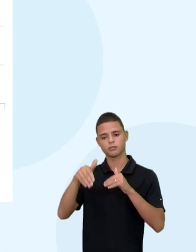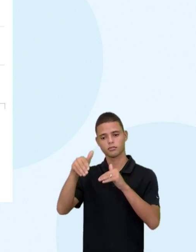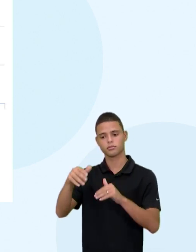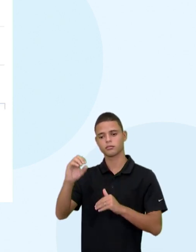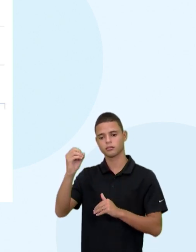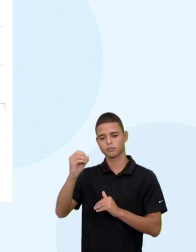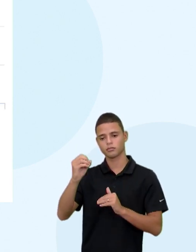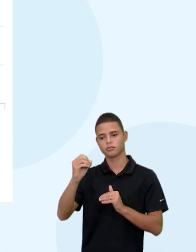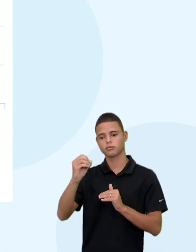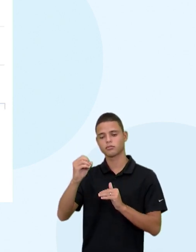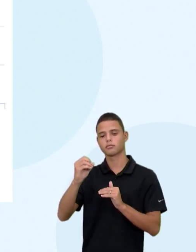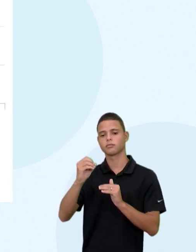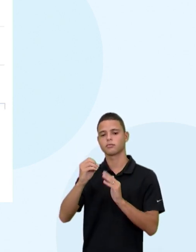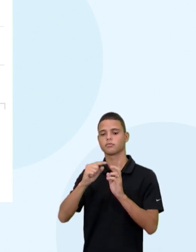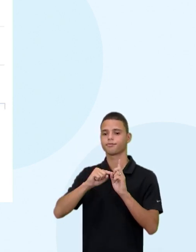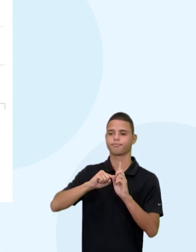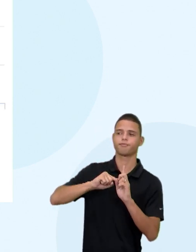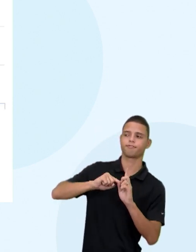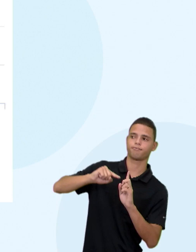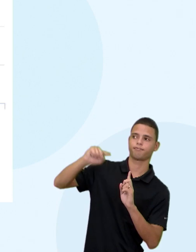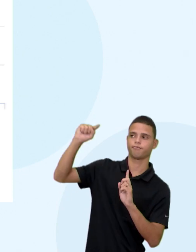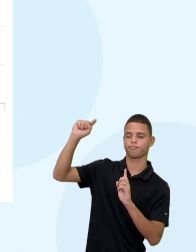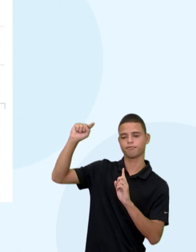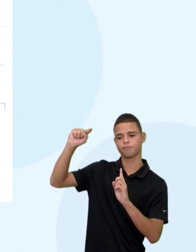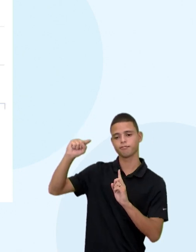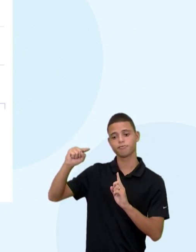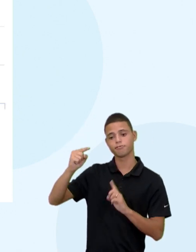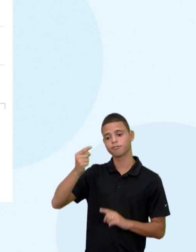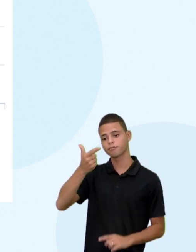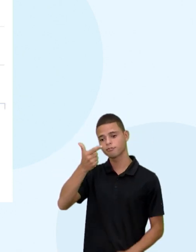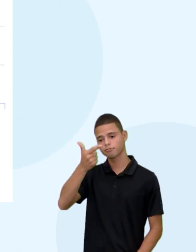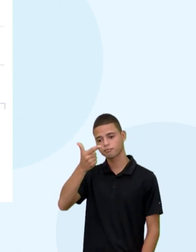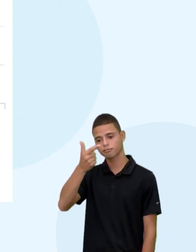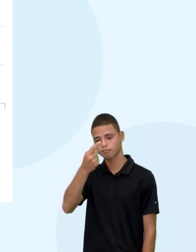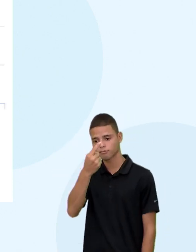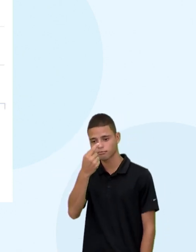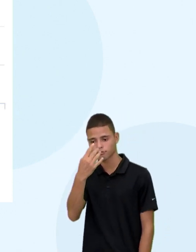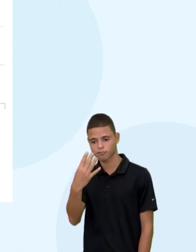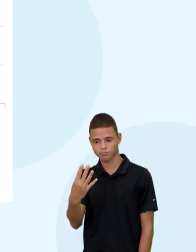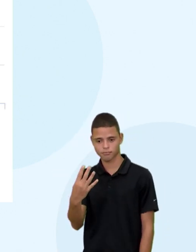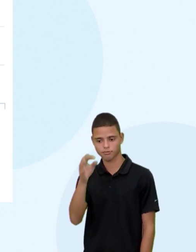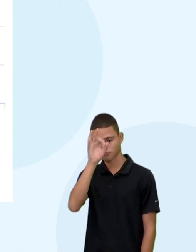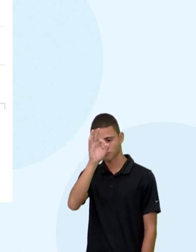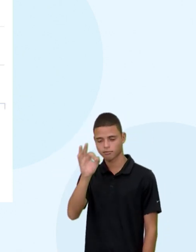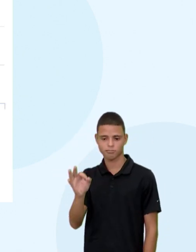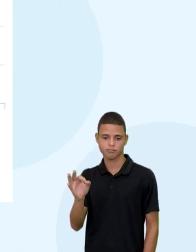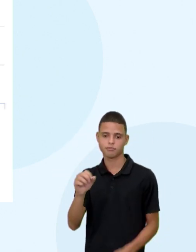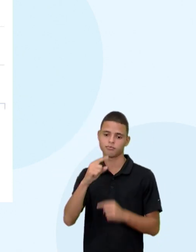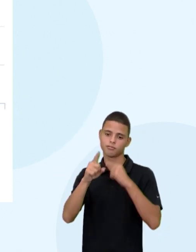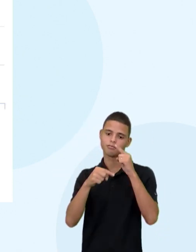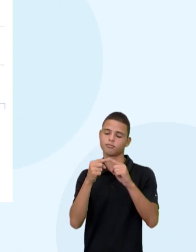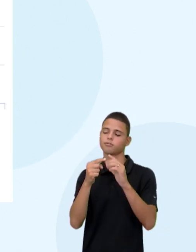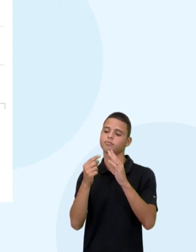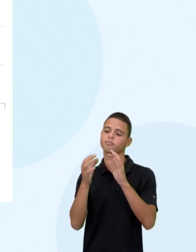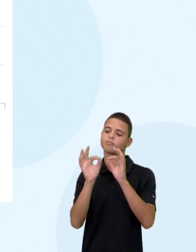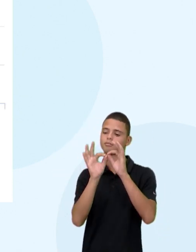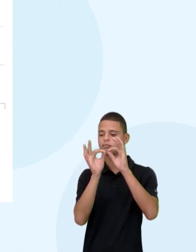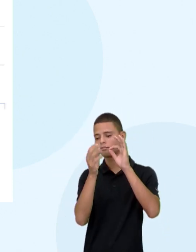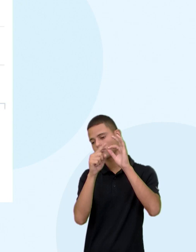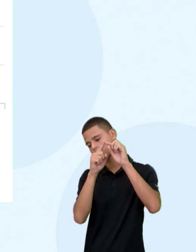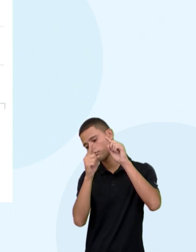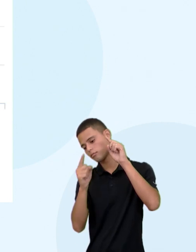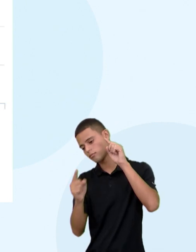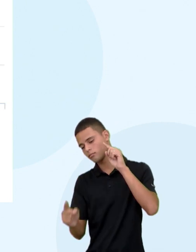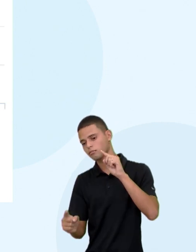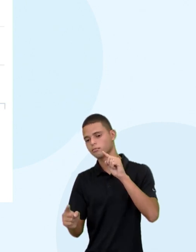ele sobe para mais de 14,5% e volta a cair em agosto, setembro, outubro